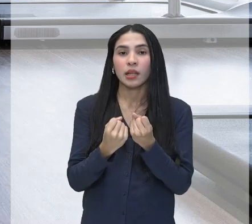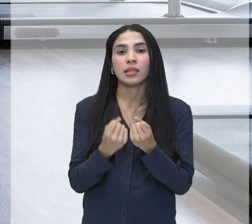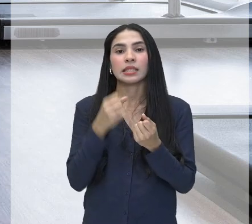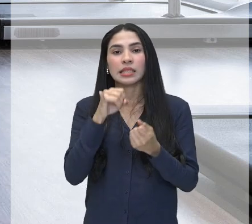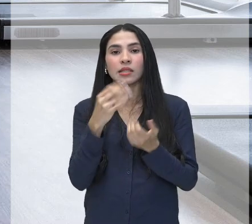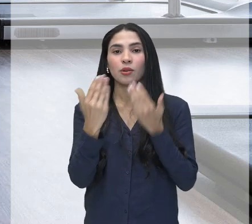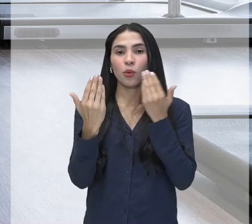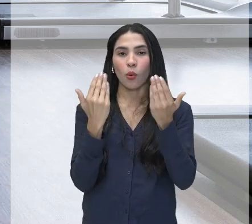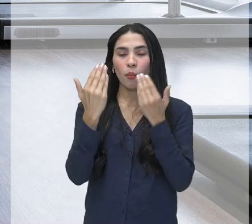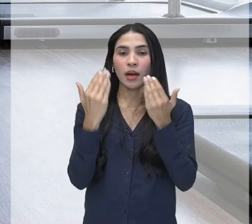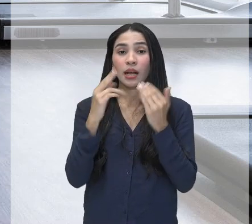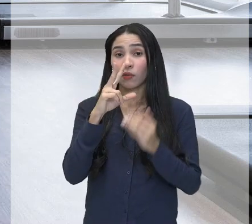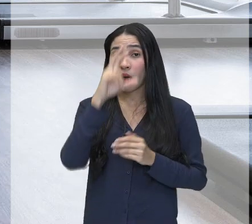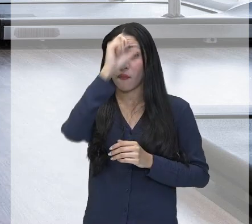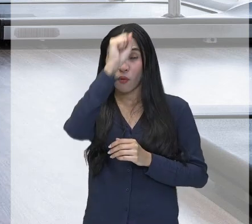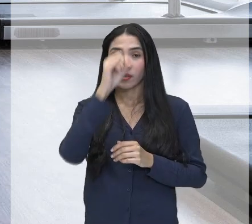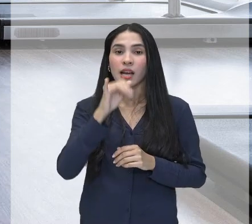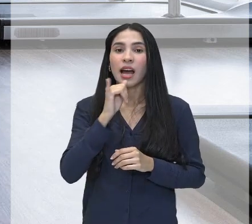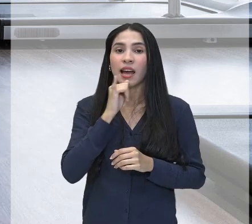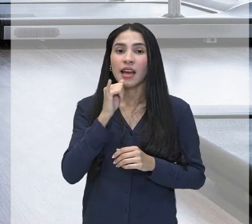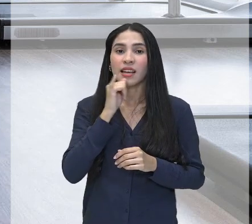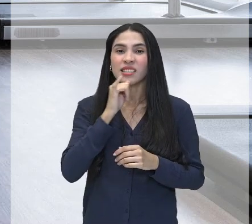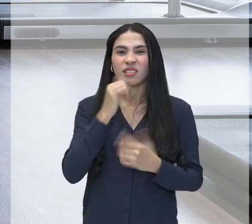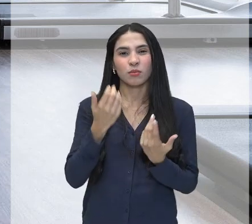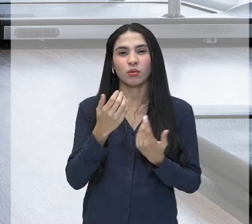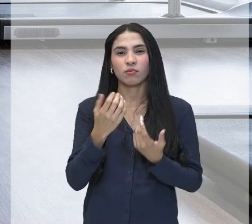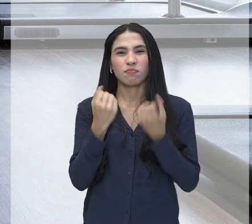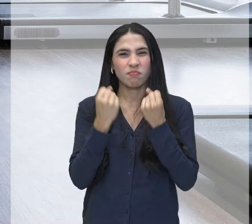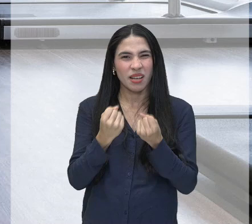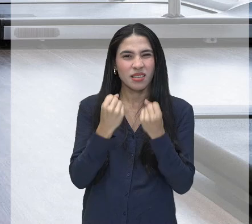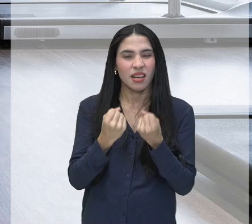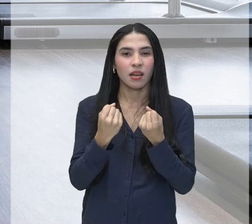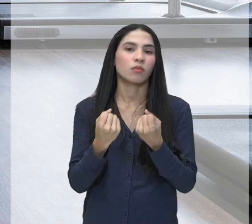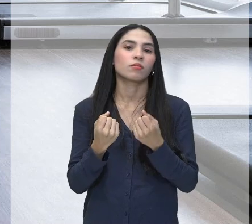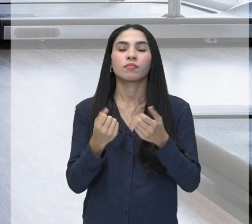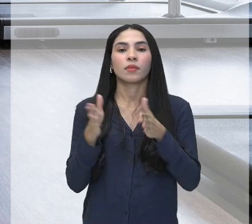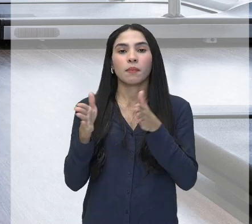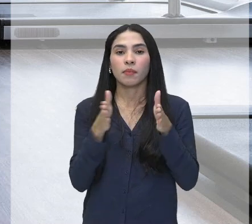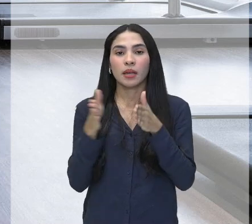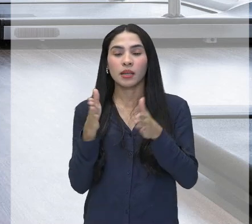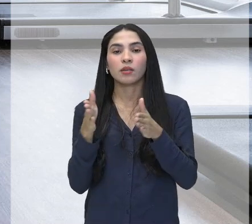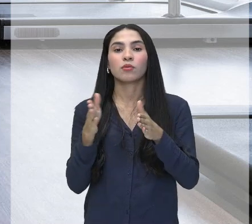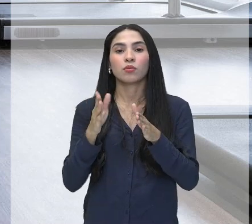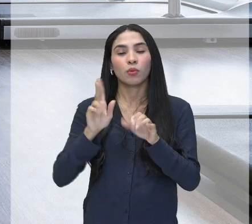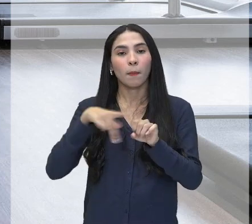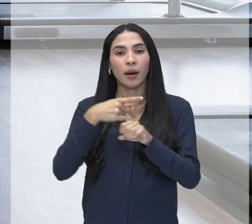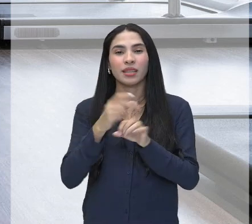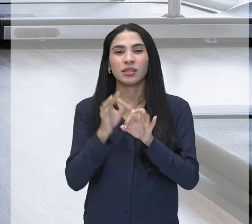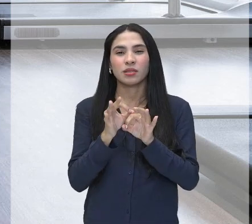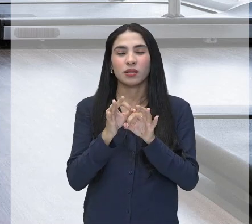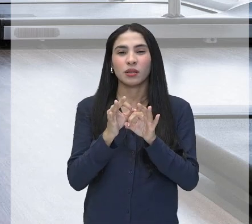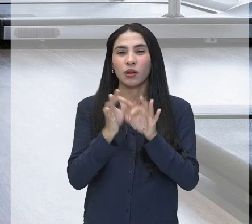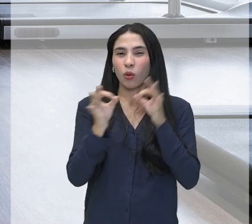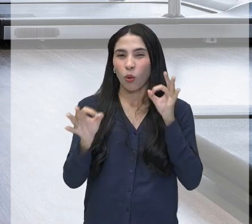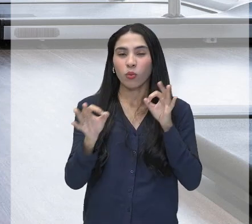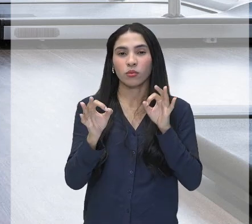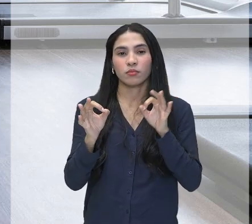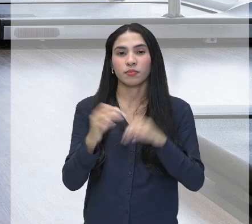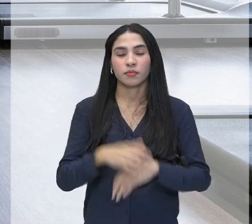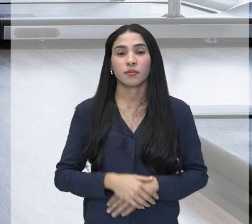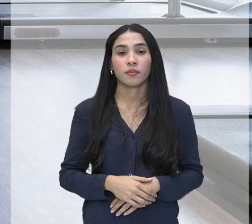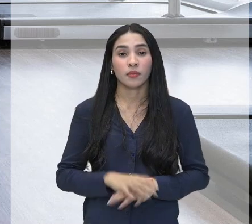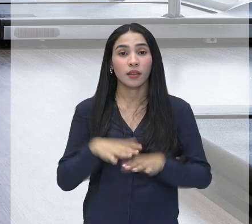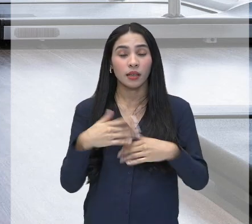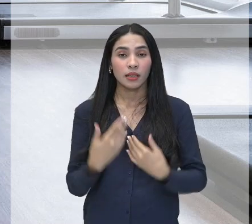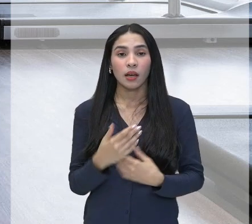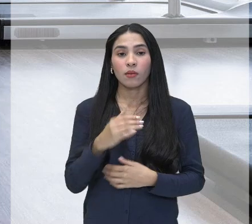comparado ao treino de força de potência, por exemplo, com intervalos de recuperação mais longos, ok? E o treino de